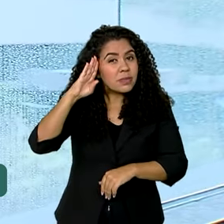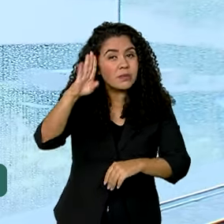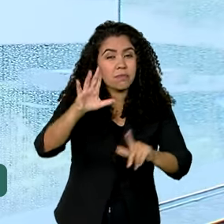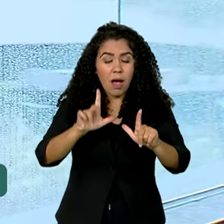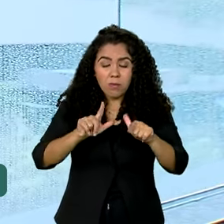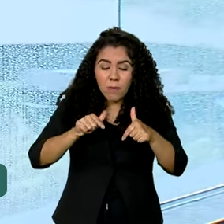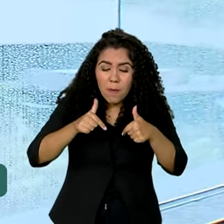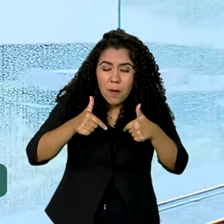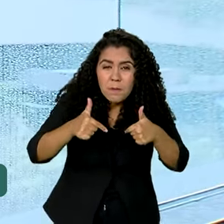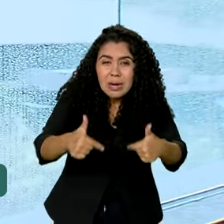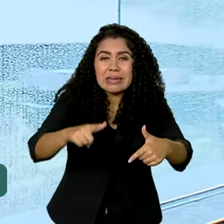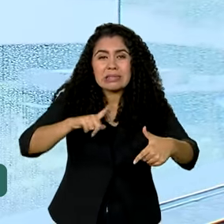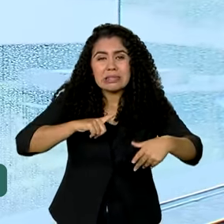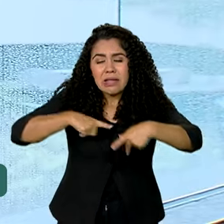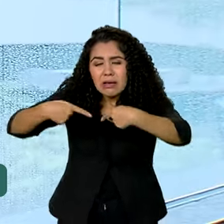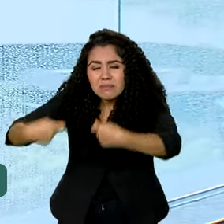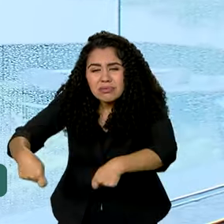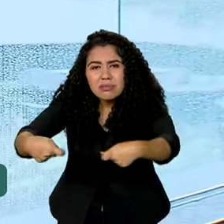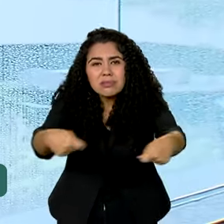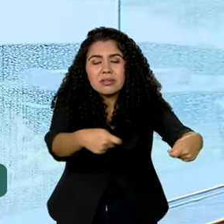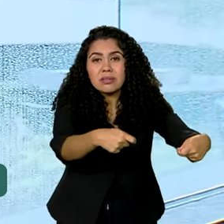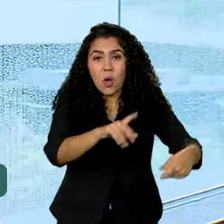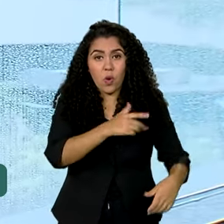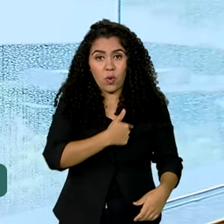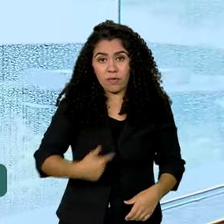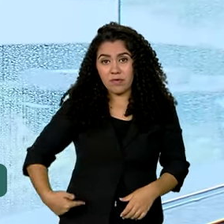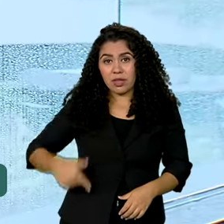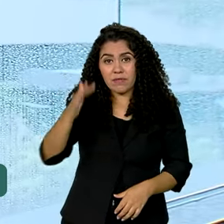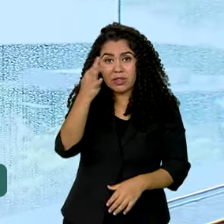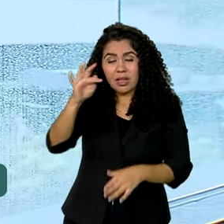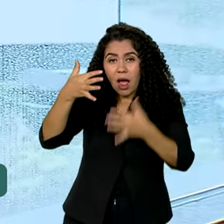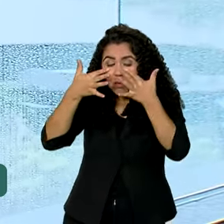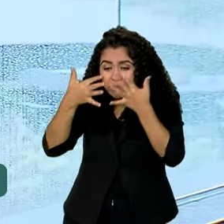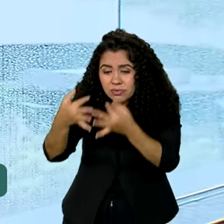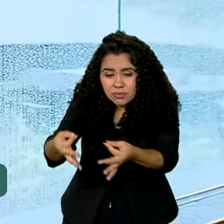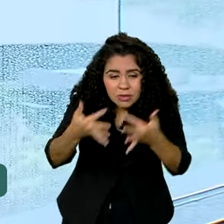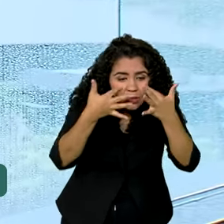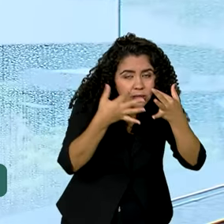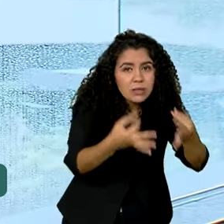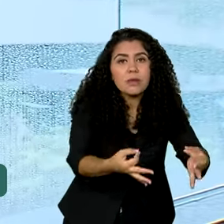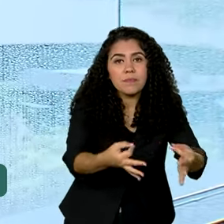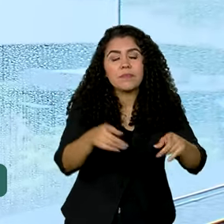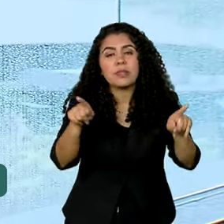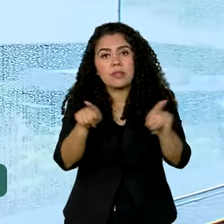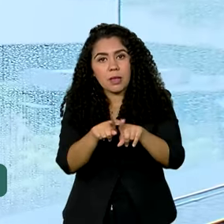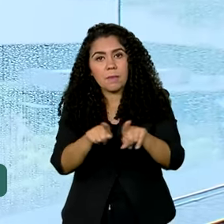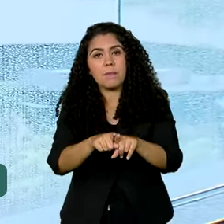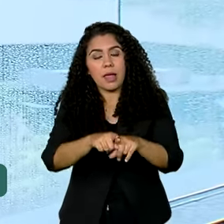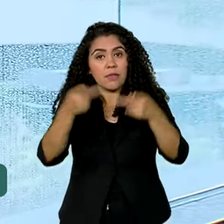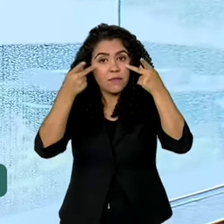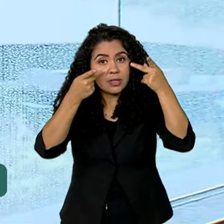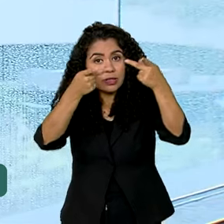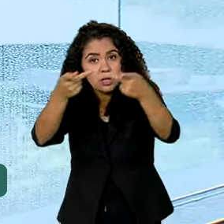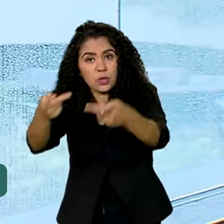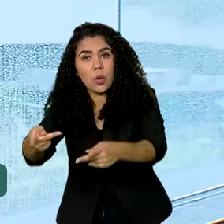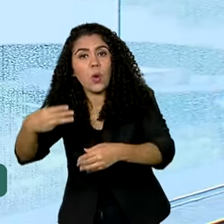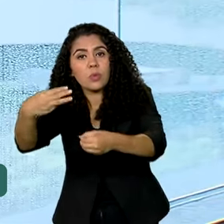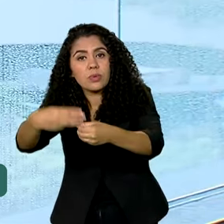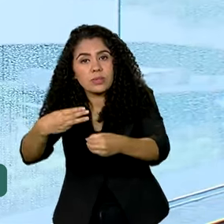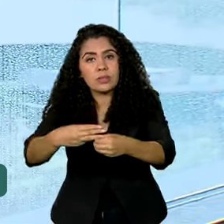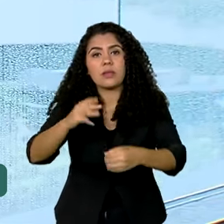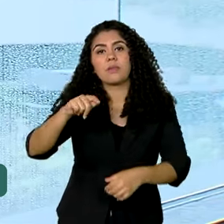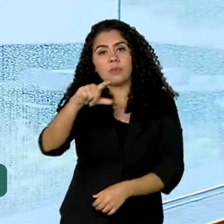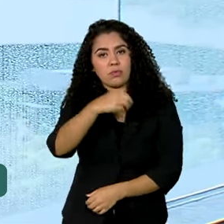tem demandado muita atenção do governo federal. Na sexta-feira, Pimenta visitou o município de Cruzeiro do Sul e participou de reunião